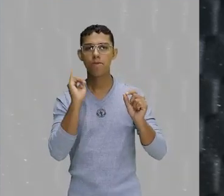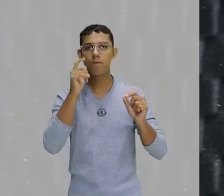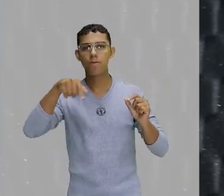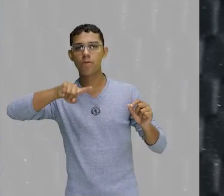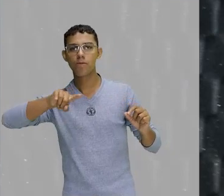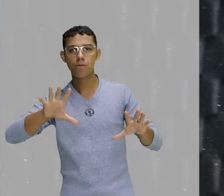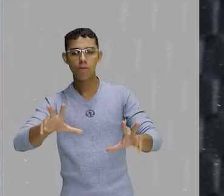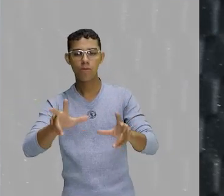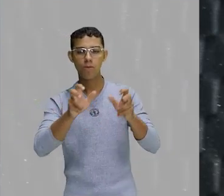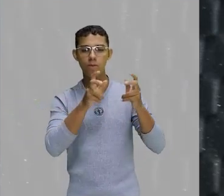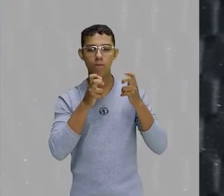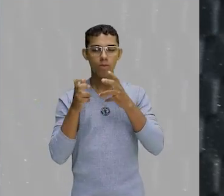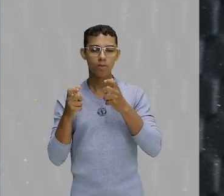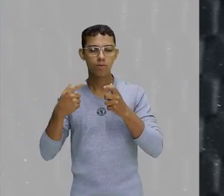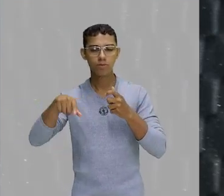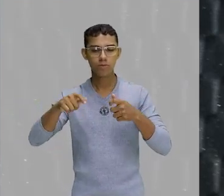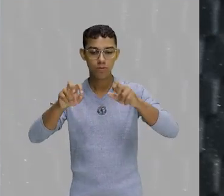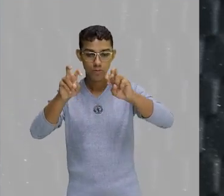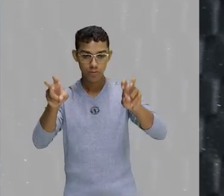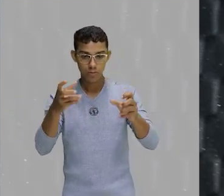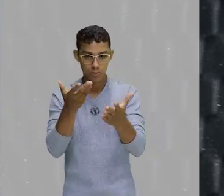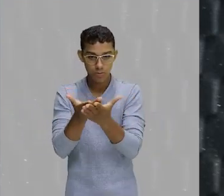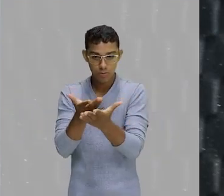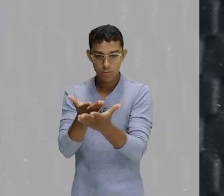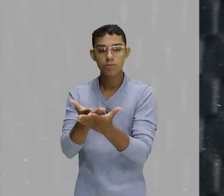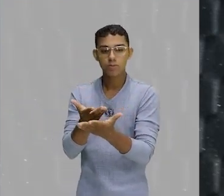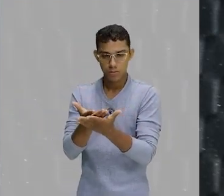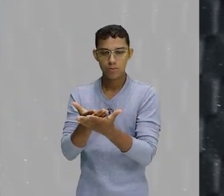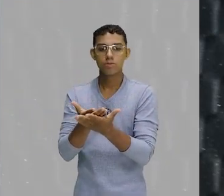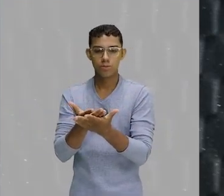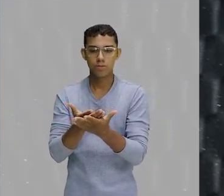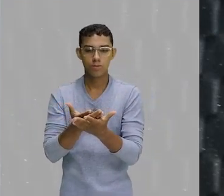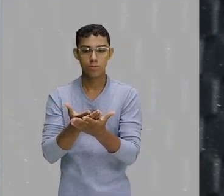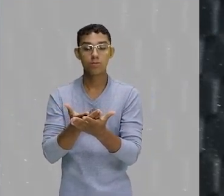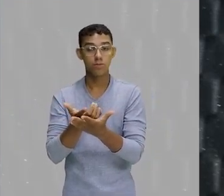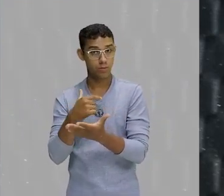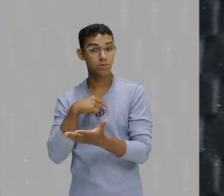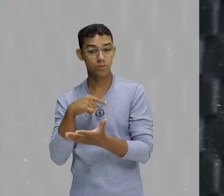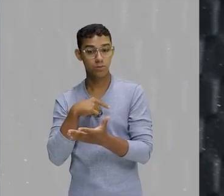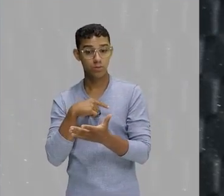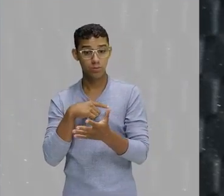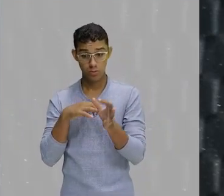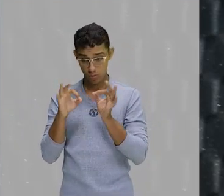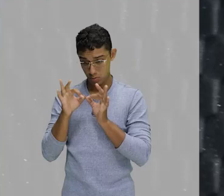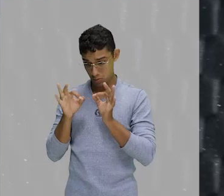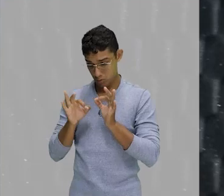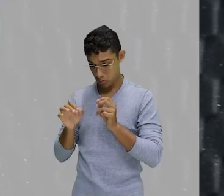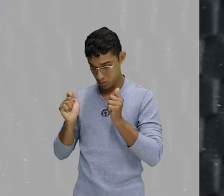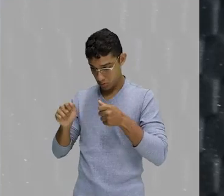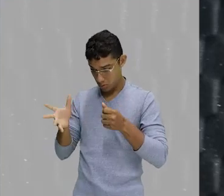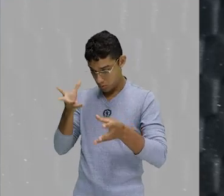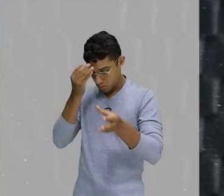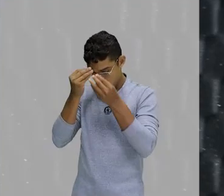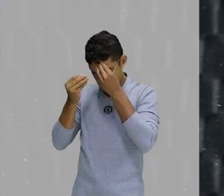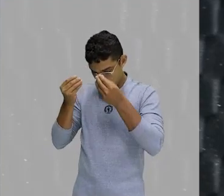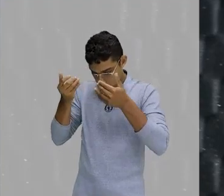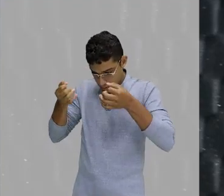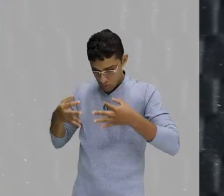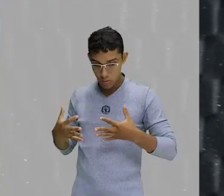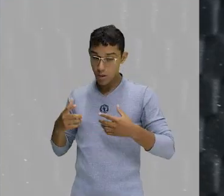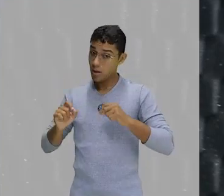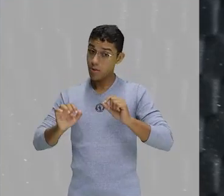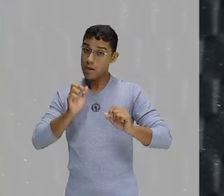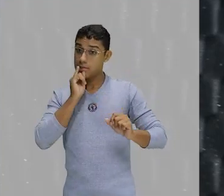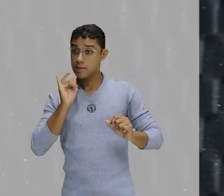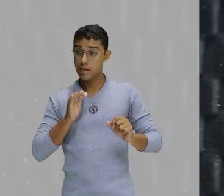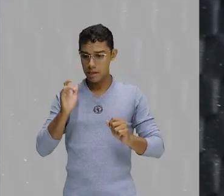isso aqui é um tema que você precisa estudar muito e ter um controle sobre ele, tá? Porque senão ele te controla,